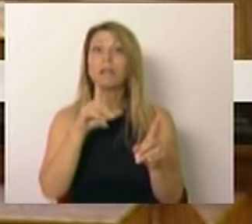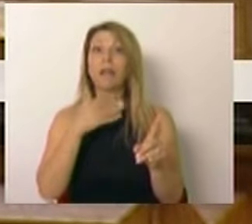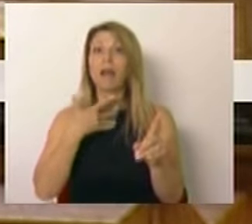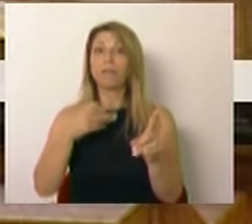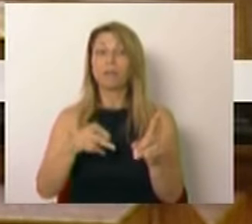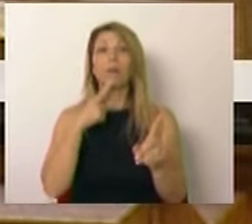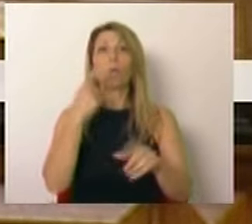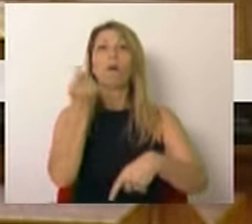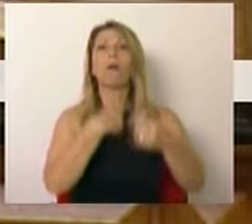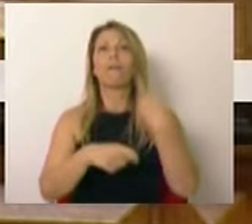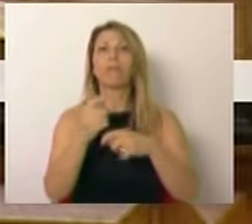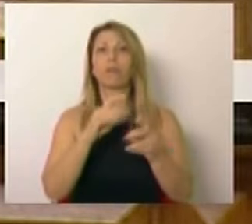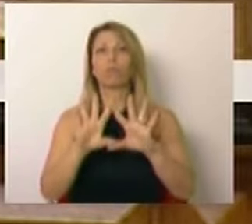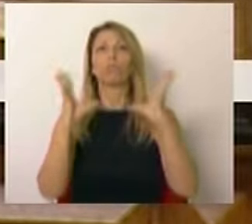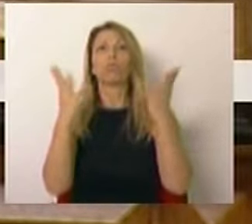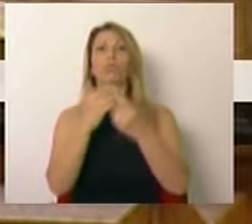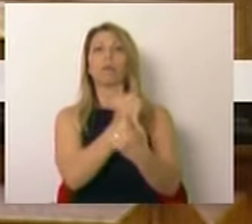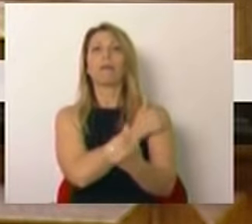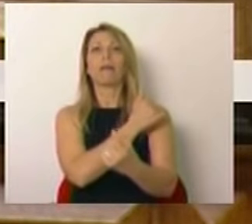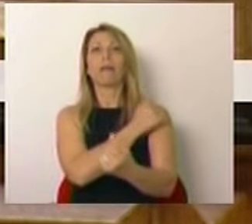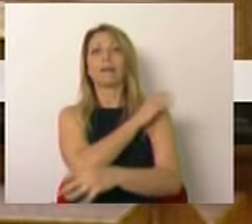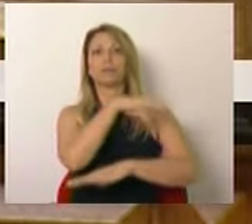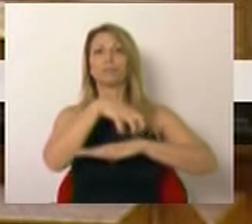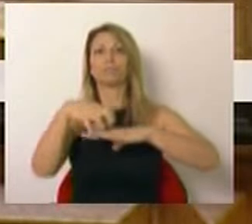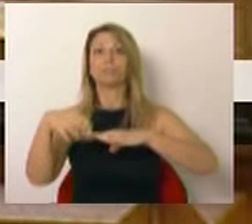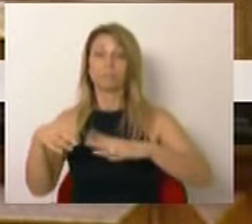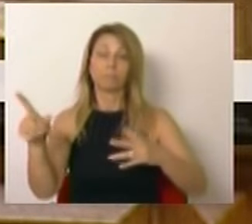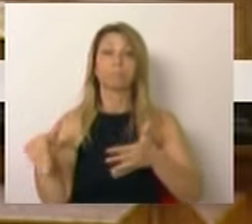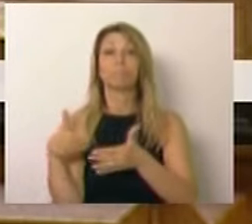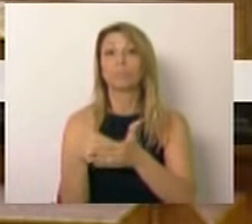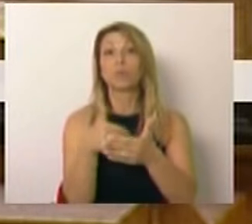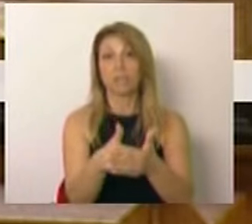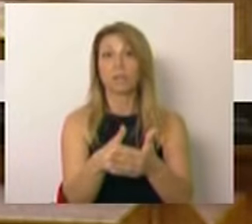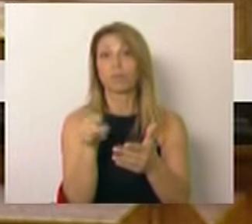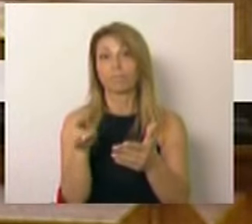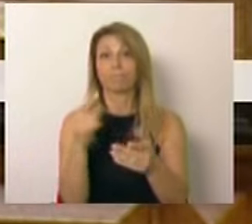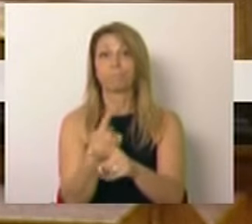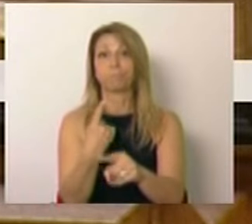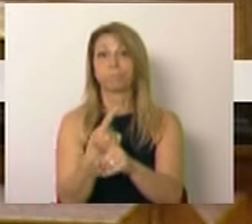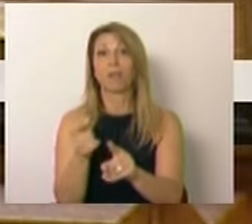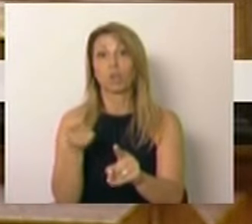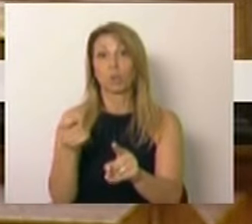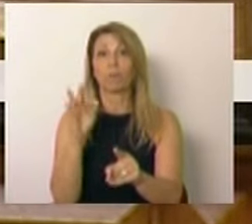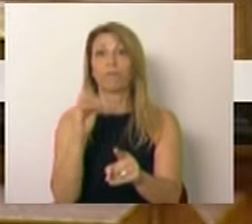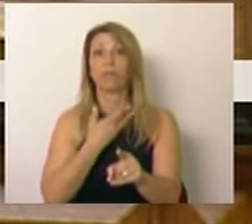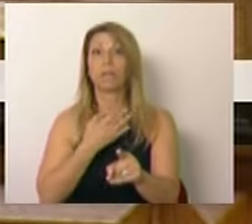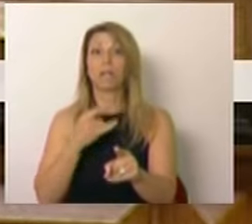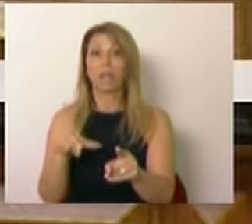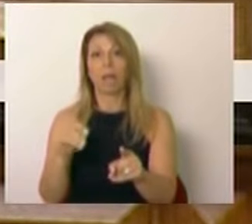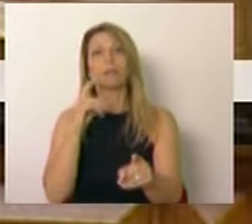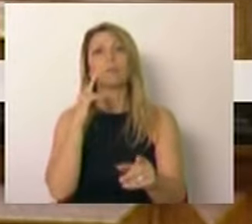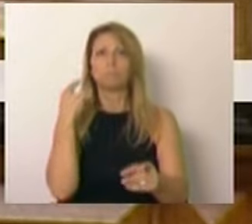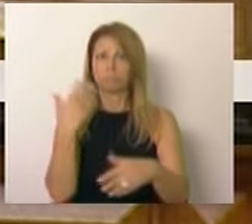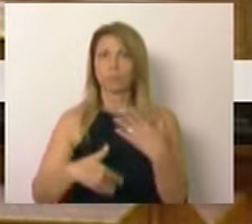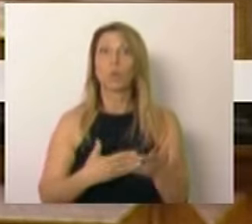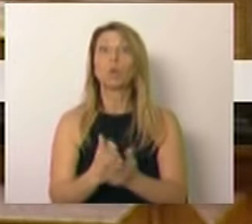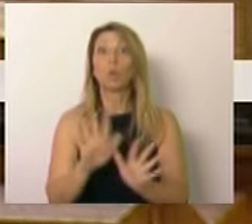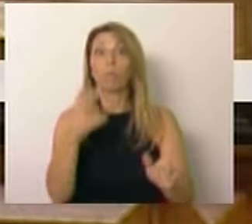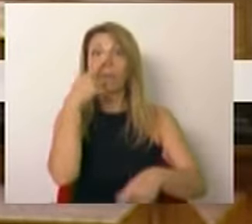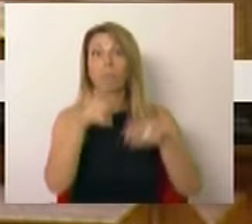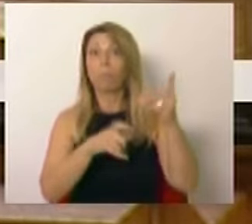número significativo de imóveis, processo em que a Fidelidade, entretanto, existiu sem que os inquilinos pudessem defender-se com esta lei,